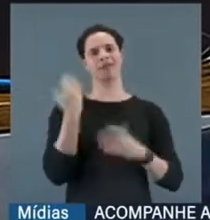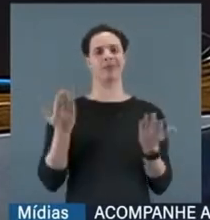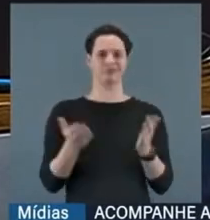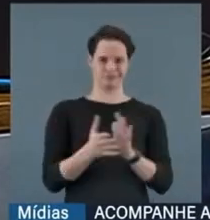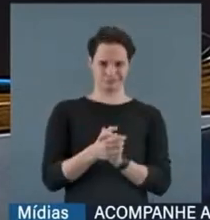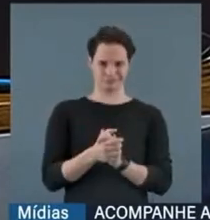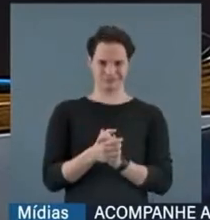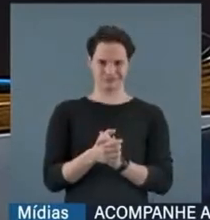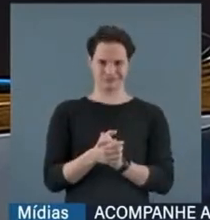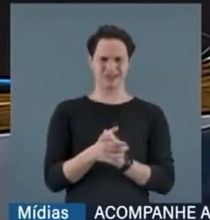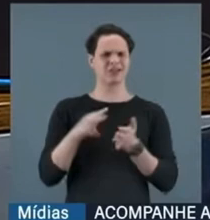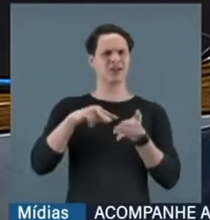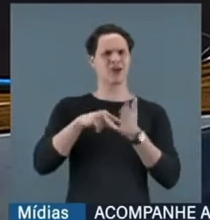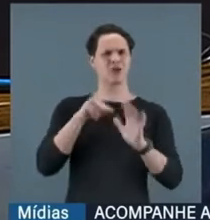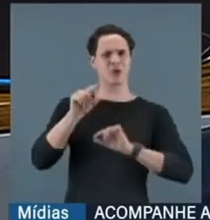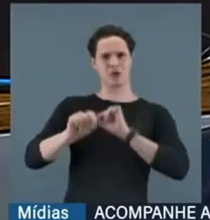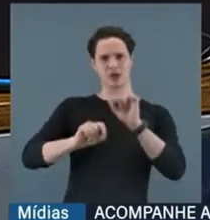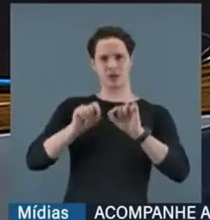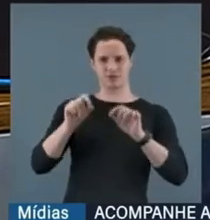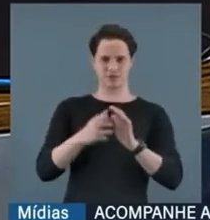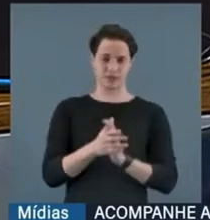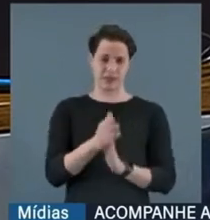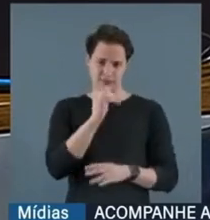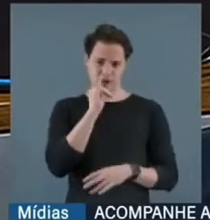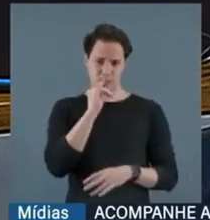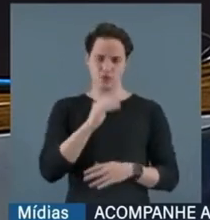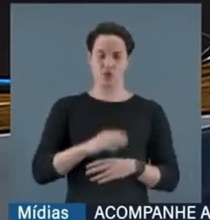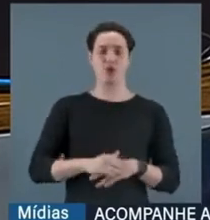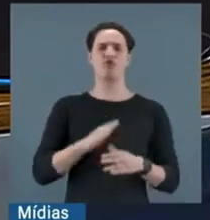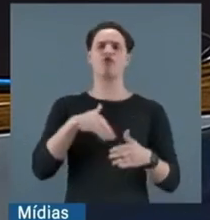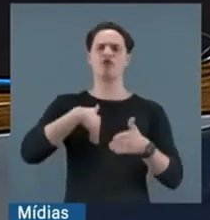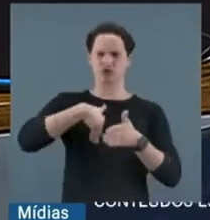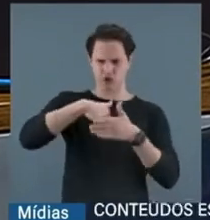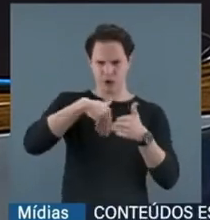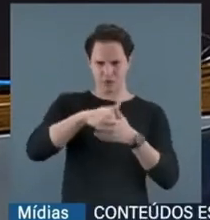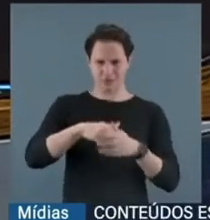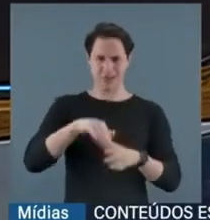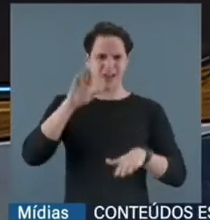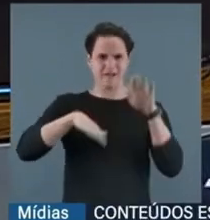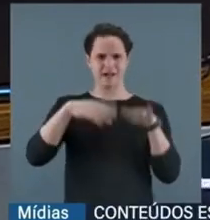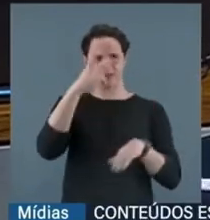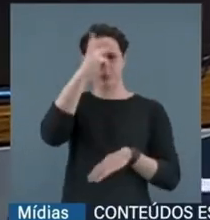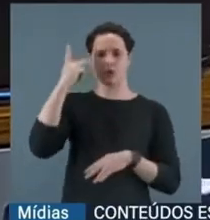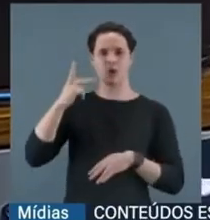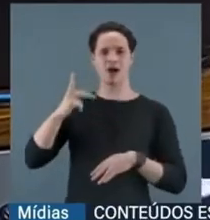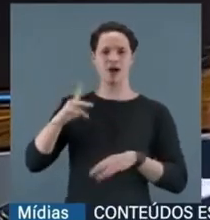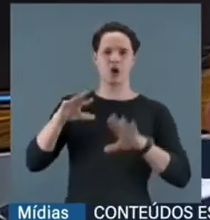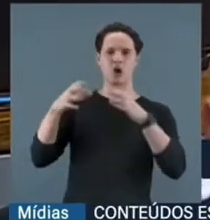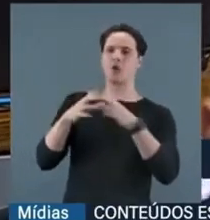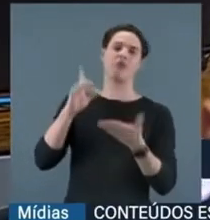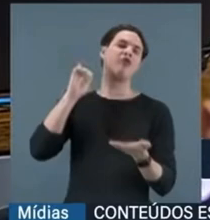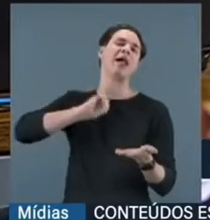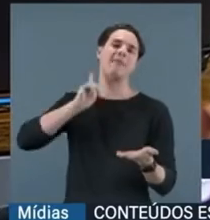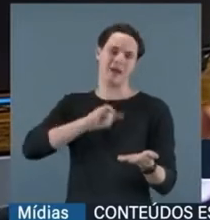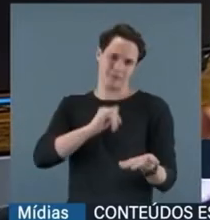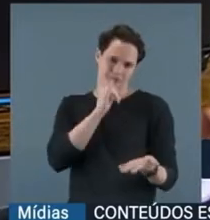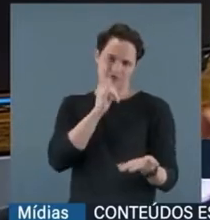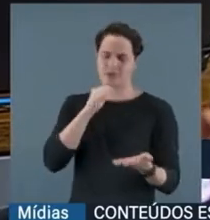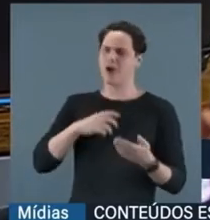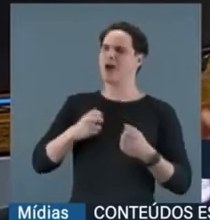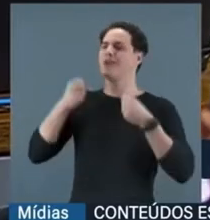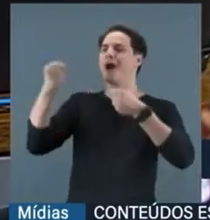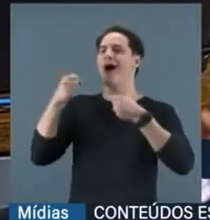mais fanáticos aqueles torcedores que acabam agredindo tirando a vida